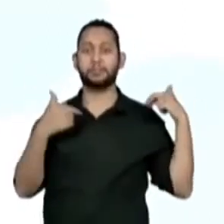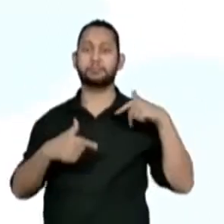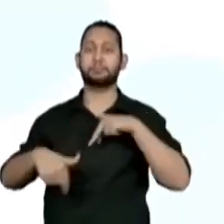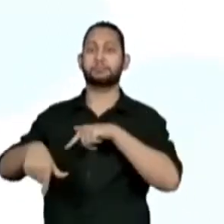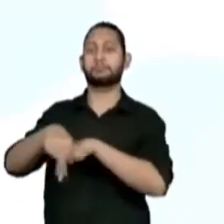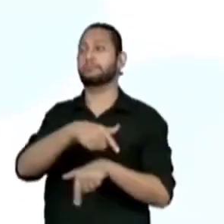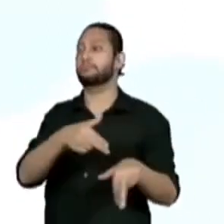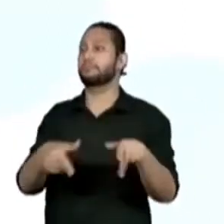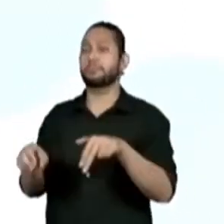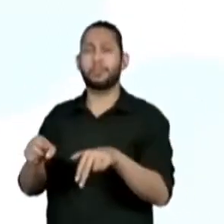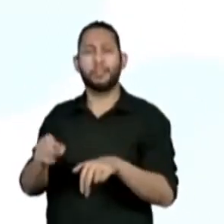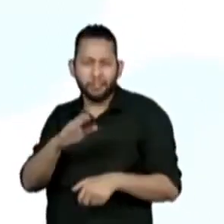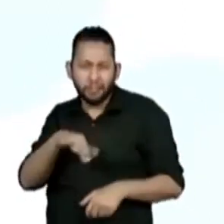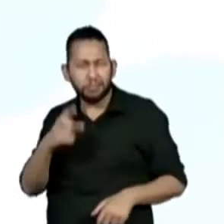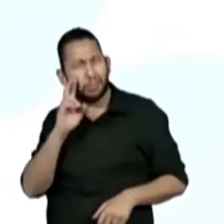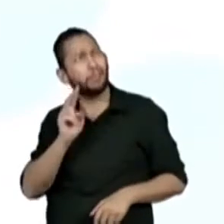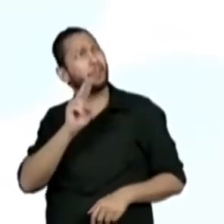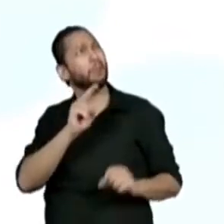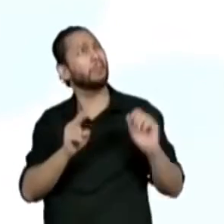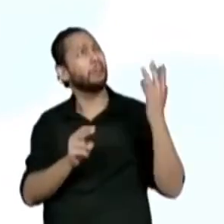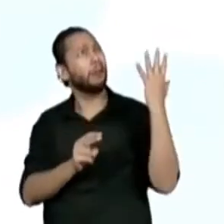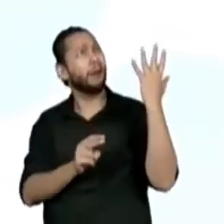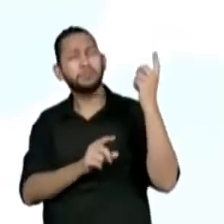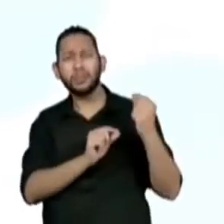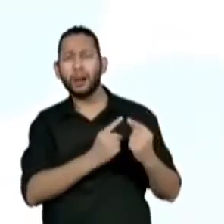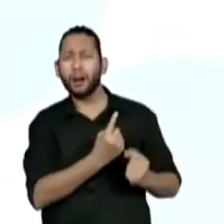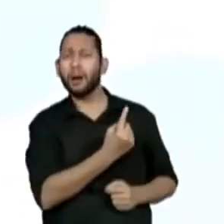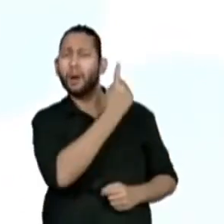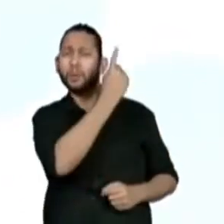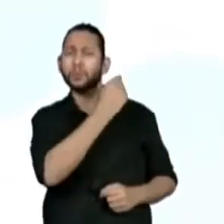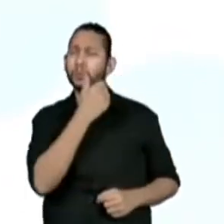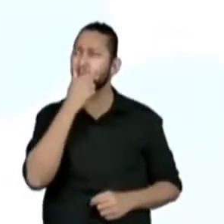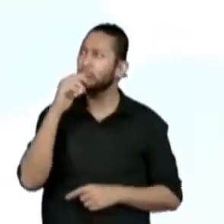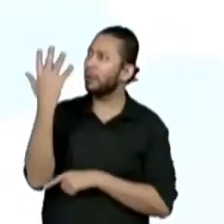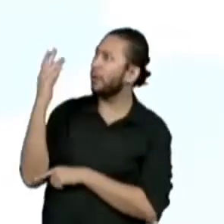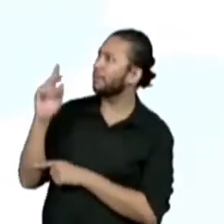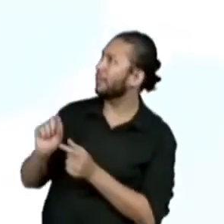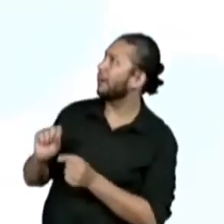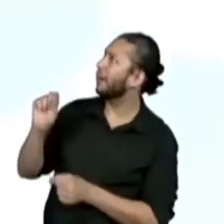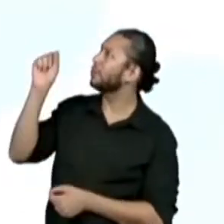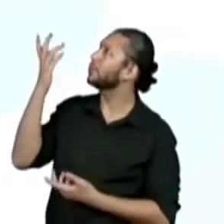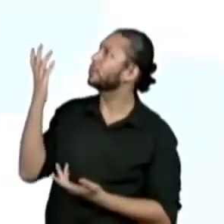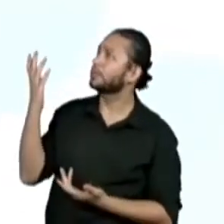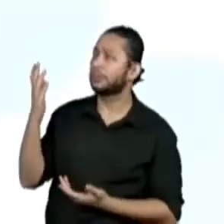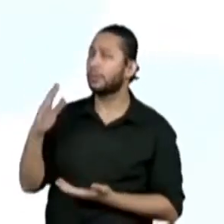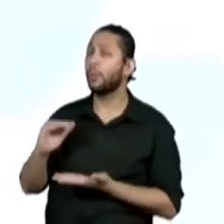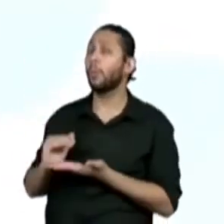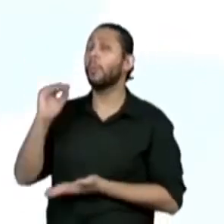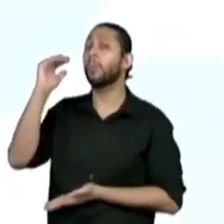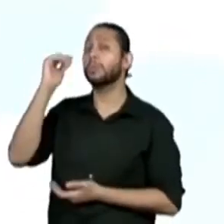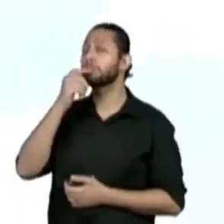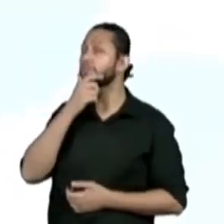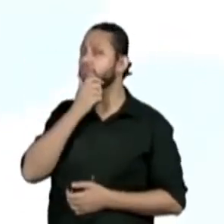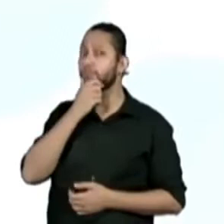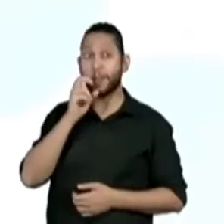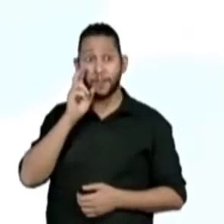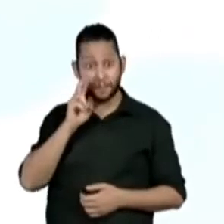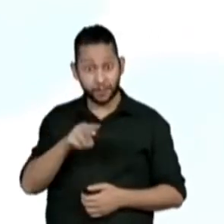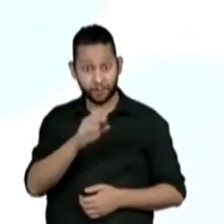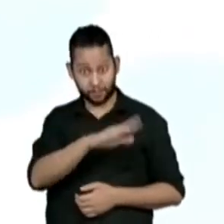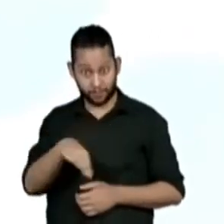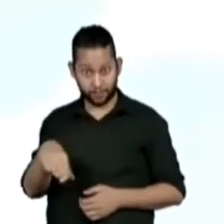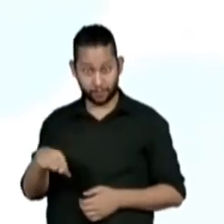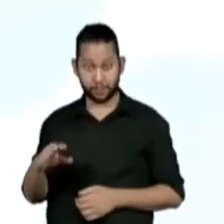das árvores e começaram a pensar nos tamanhos delas. Observe algumas árvores que estavam perto